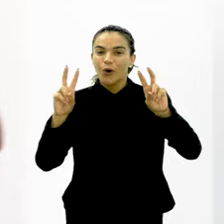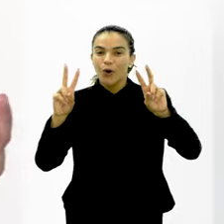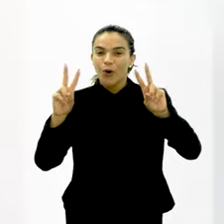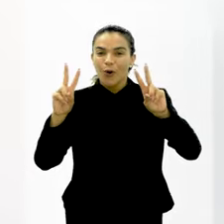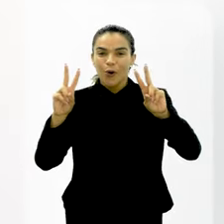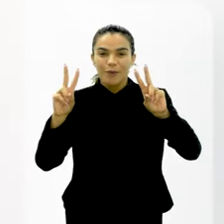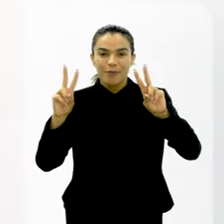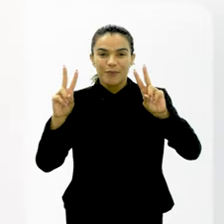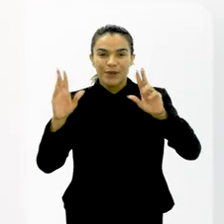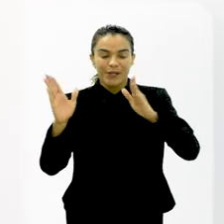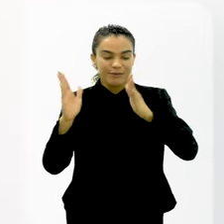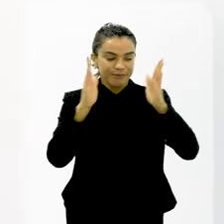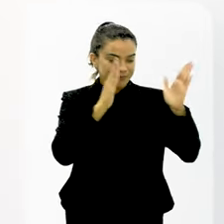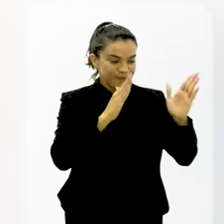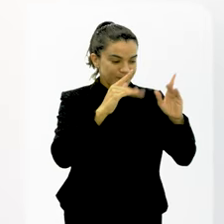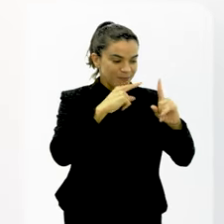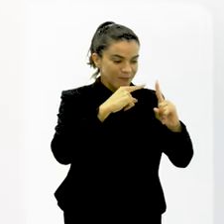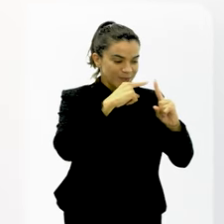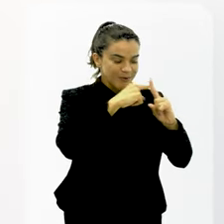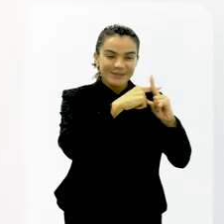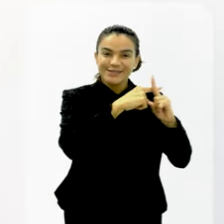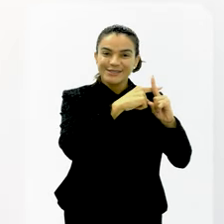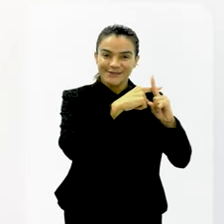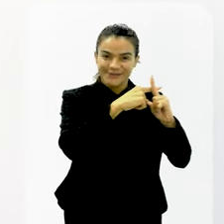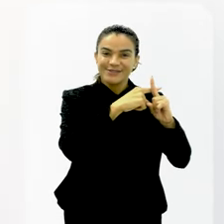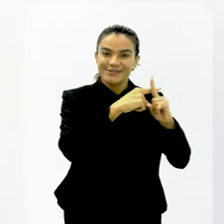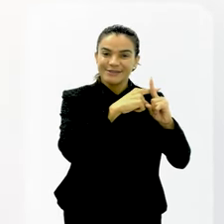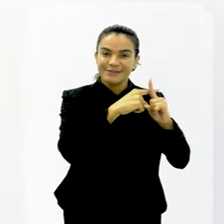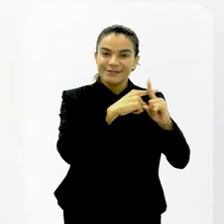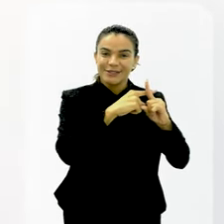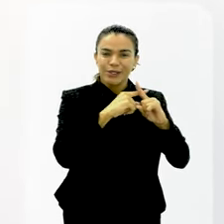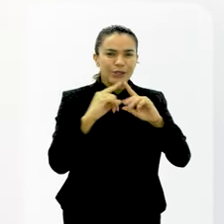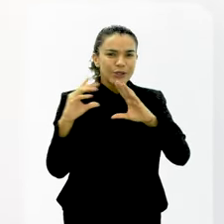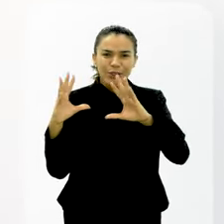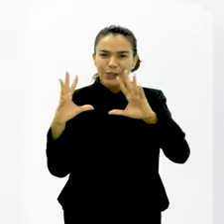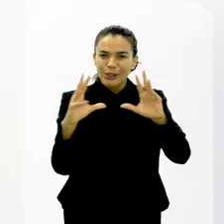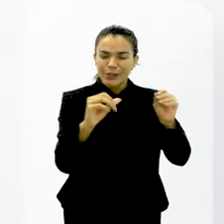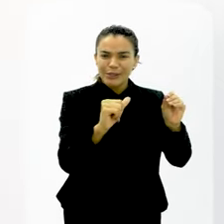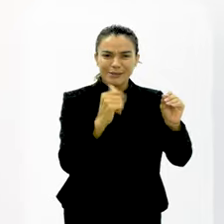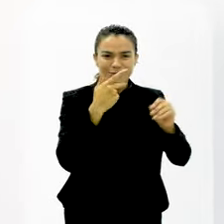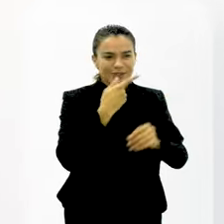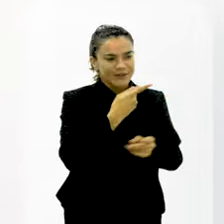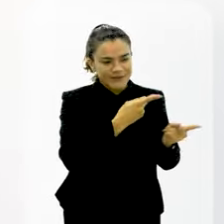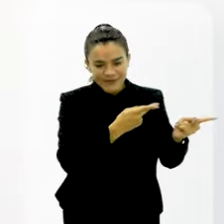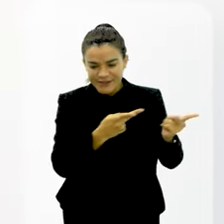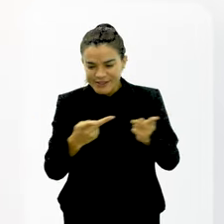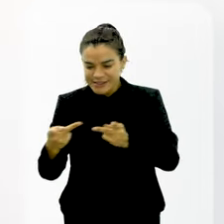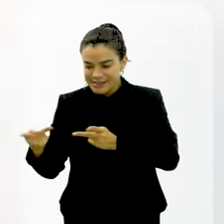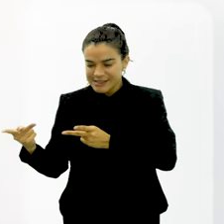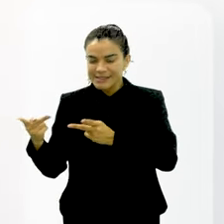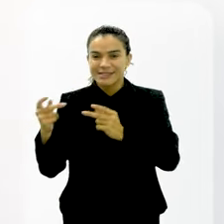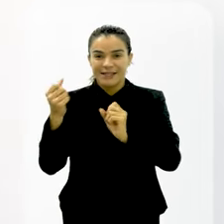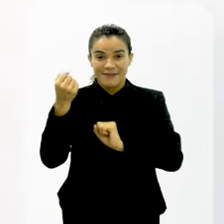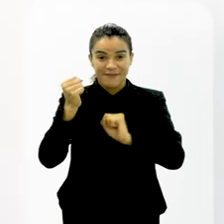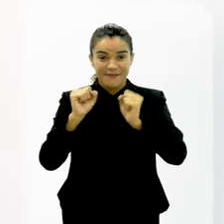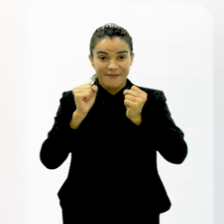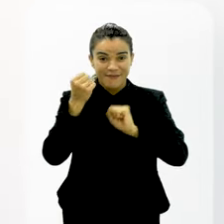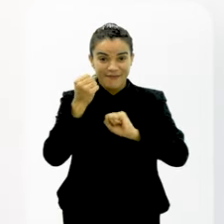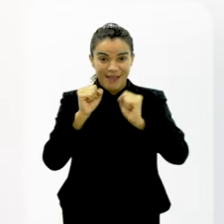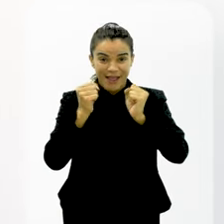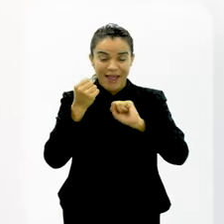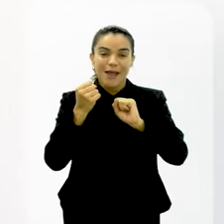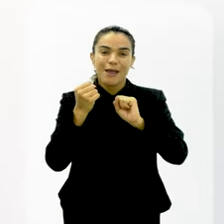os pontos positivos do carnaval, né? Então, todas as pessoas que vão no barracão, é claro que a gente não